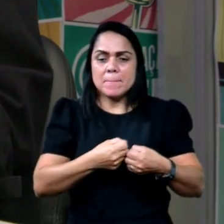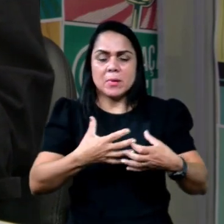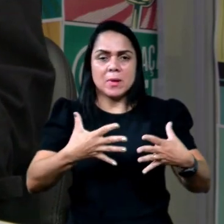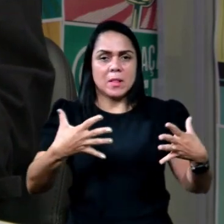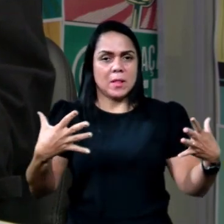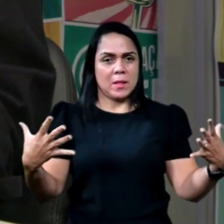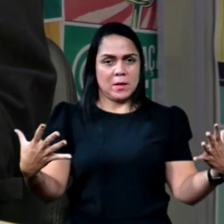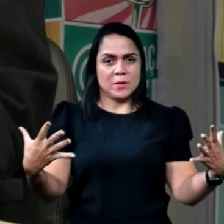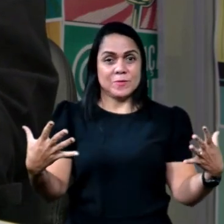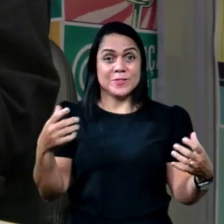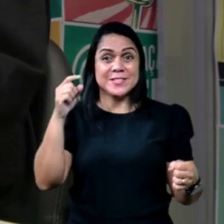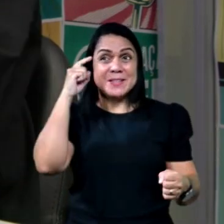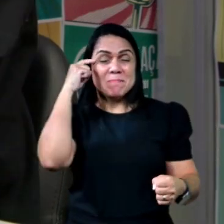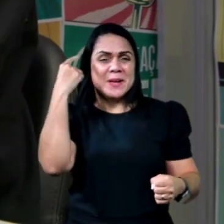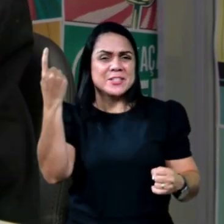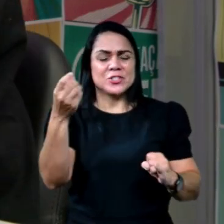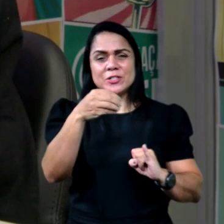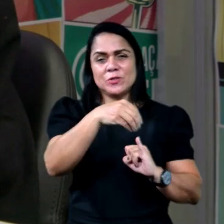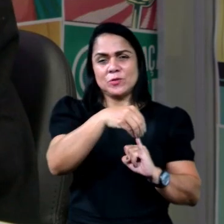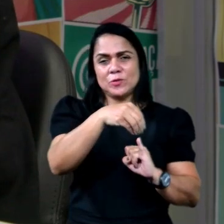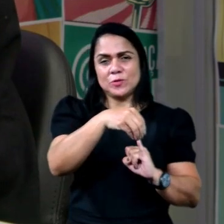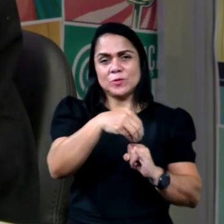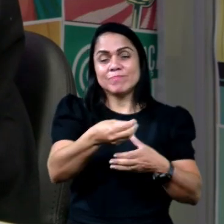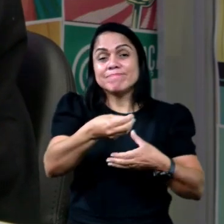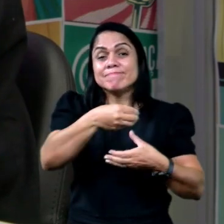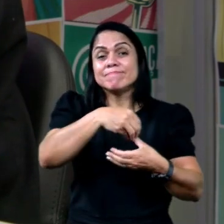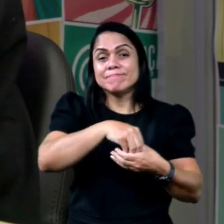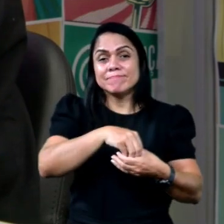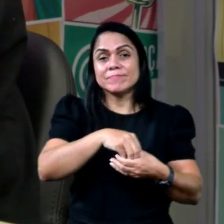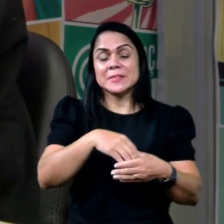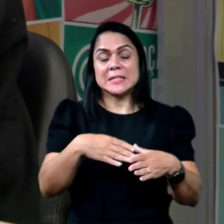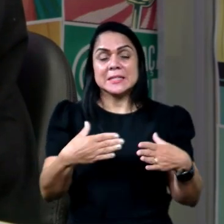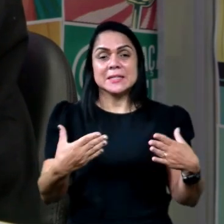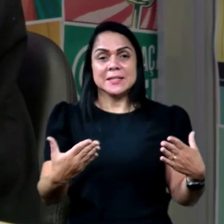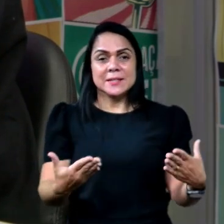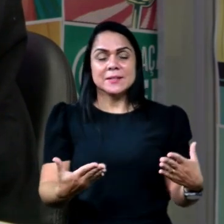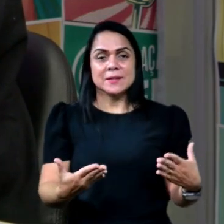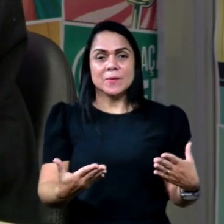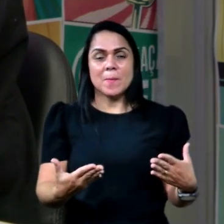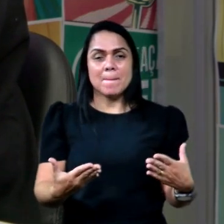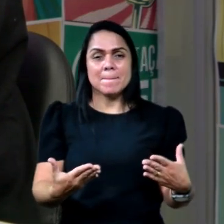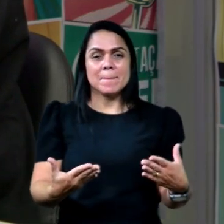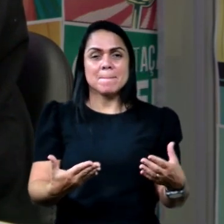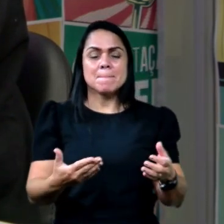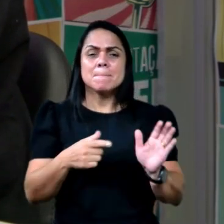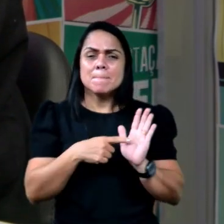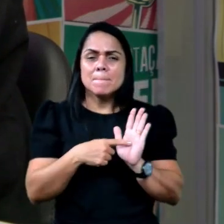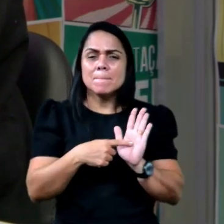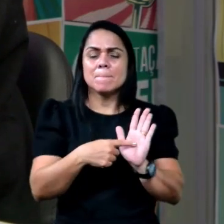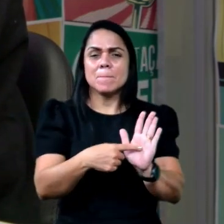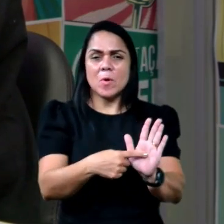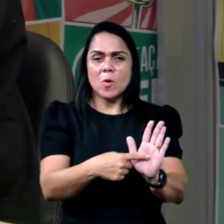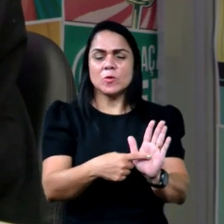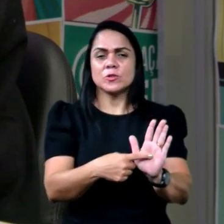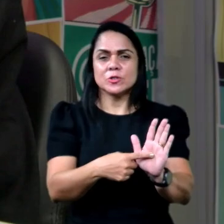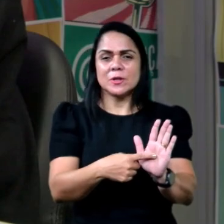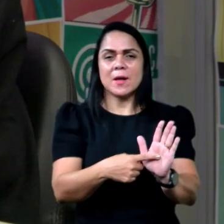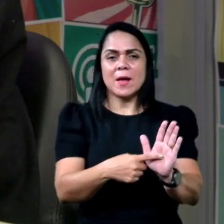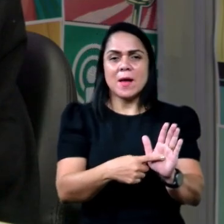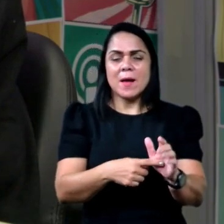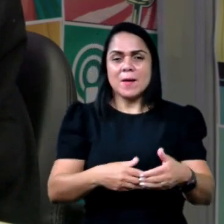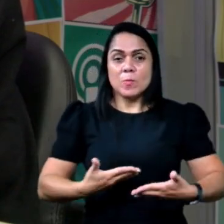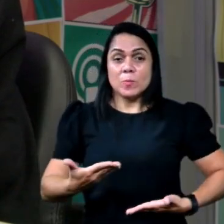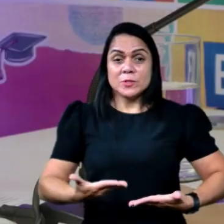Instituto Federal. E eu acho que também o Fabim serve a isso, sabe? Mostrar o potencial do servidor. Pois